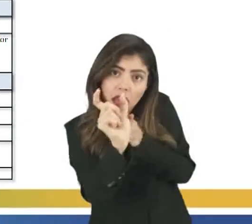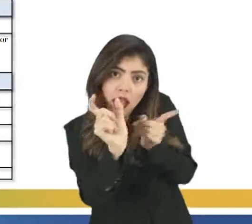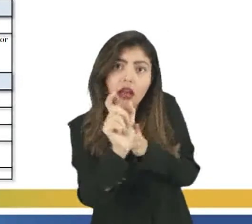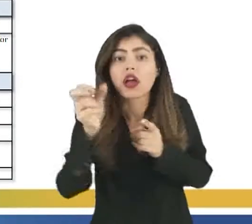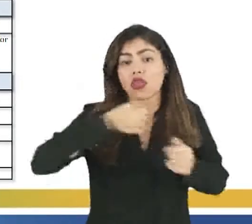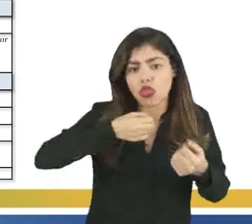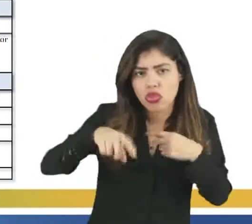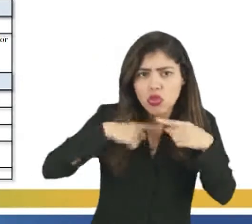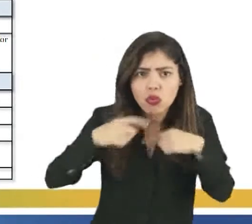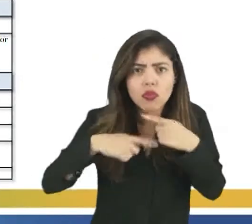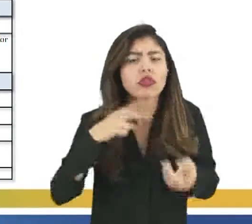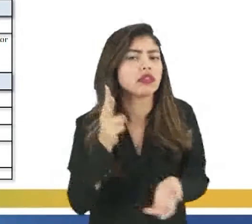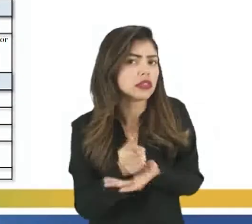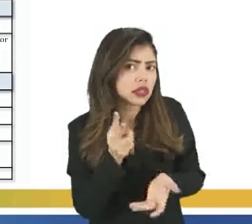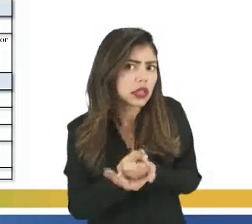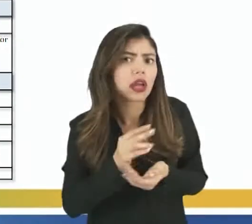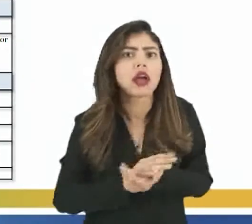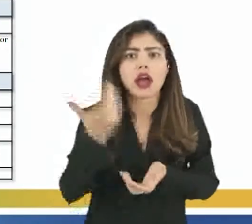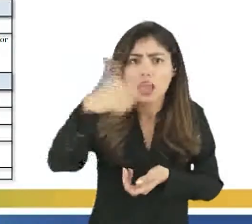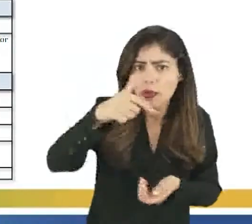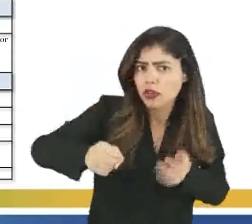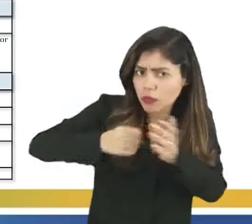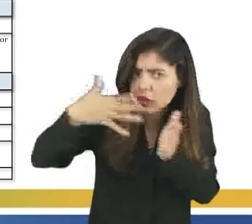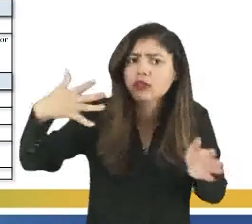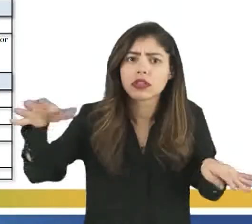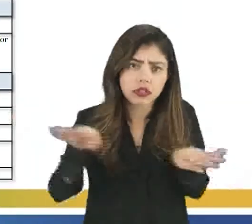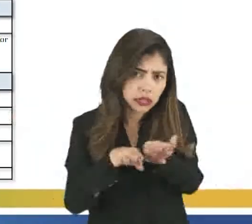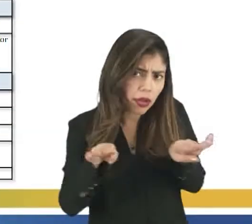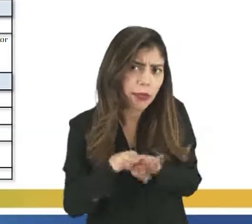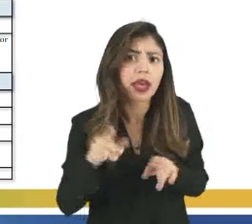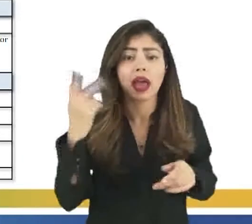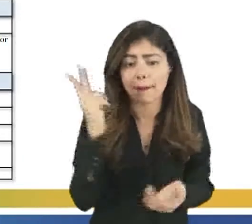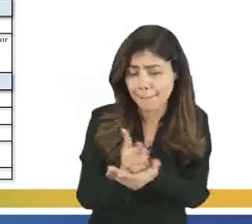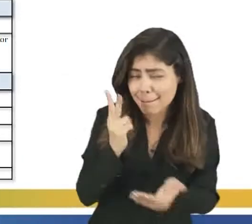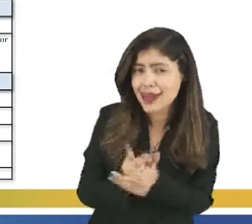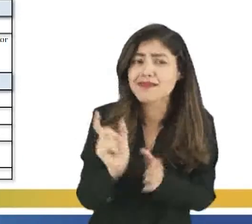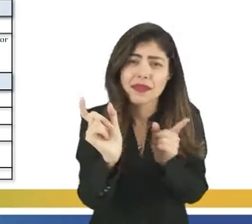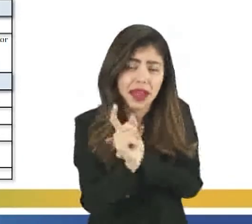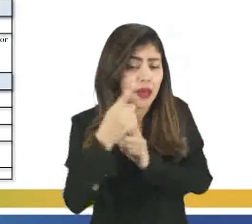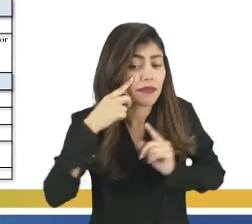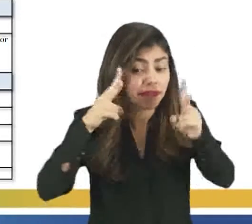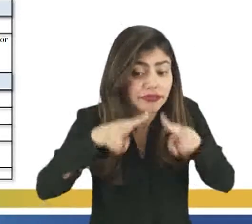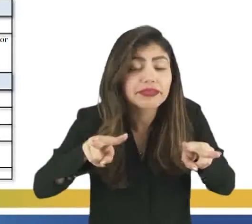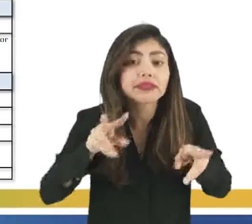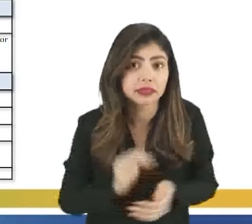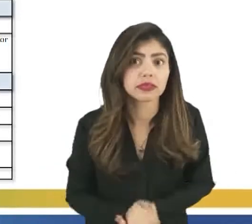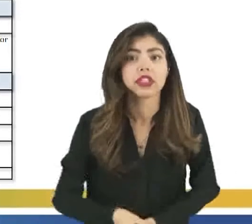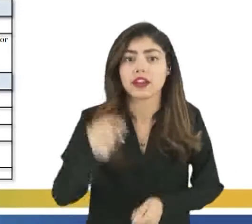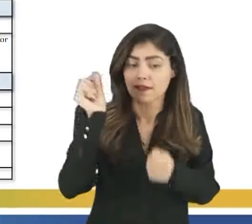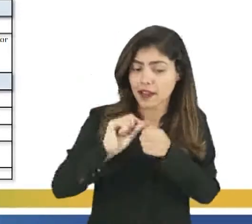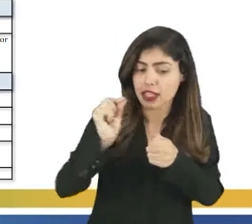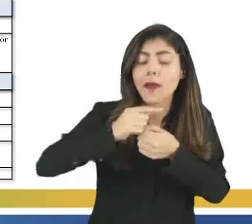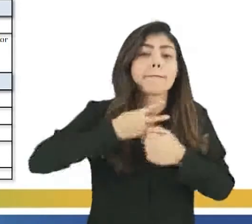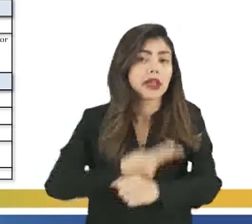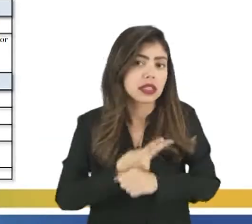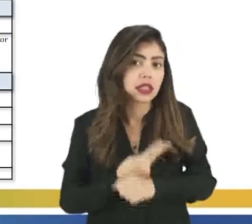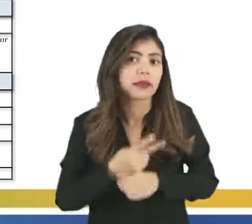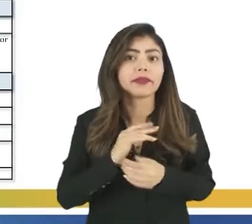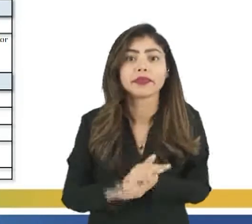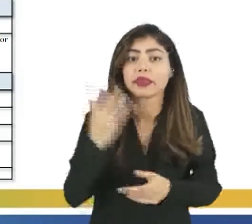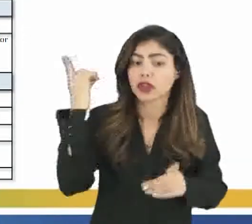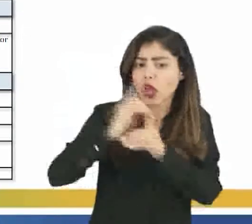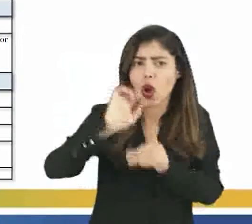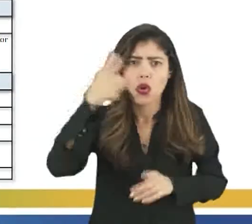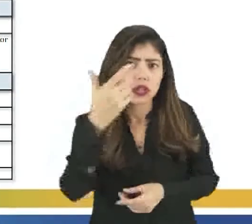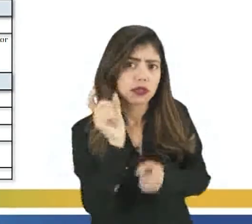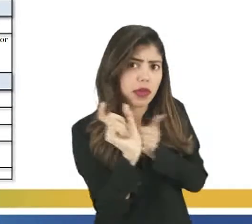palavras, que tiver dúvidas. Repetir muitas vezes a mesma palavra, é importante eu ver isso. Realize pesquisas,